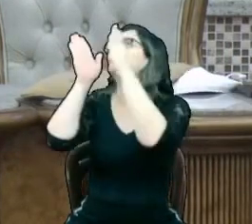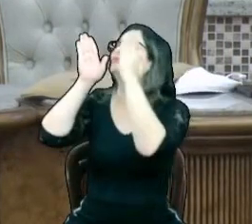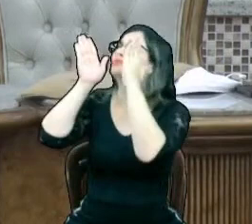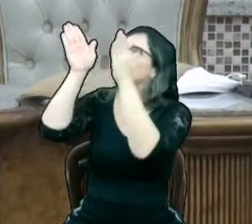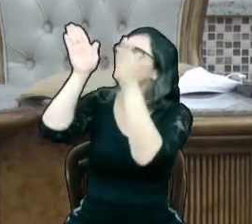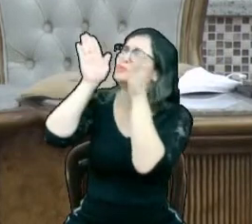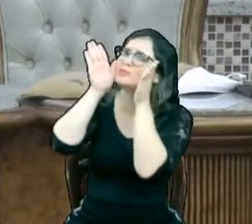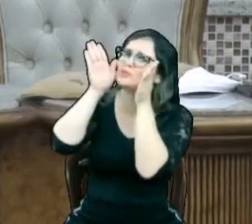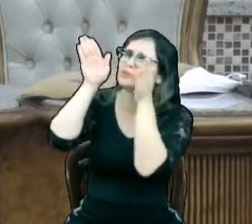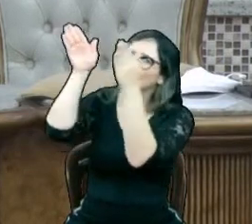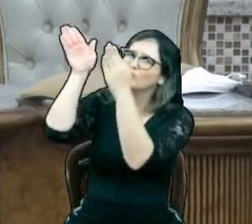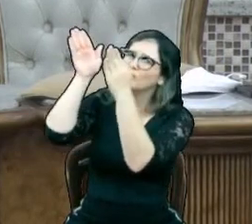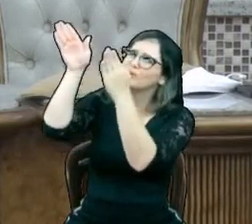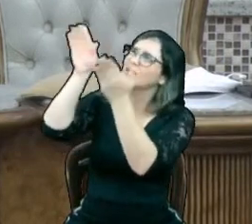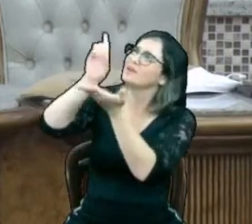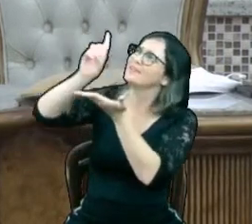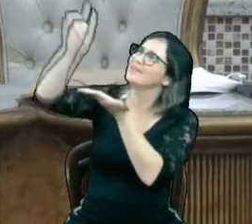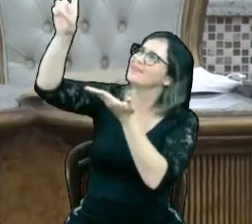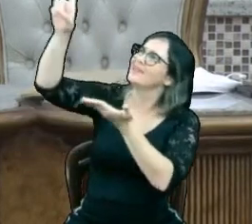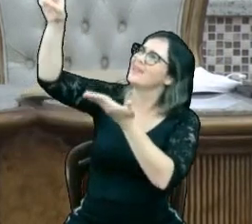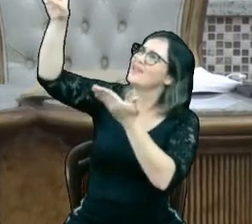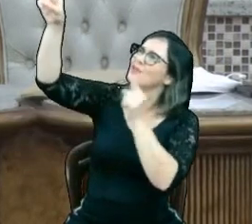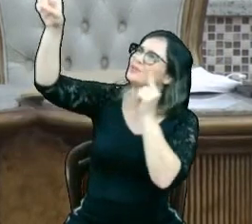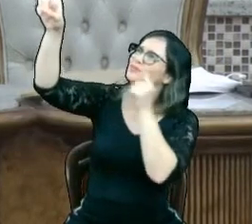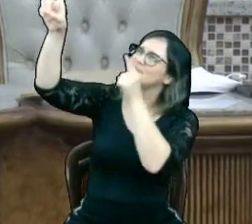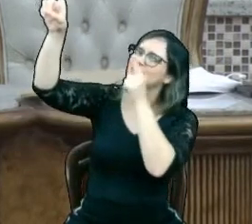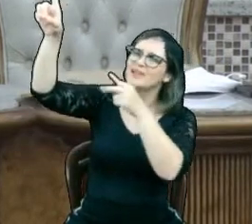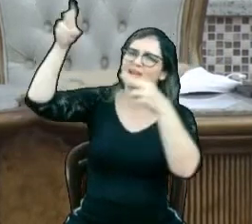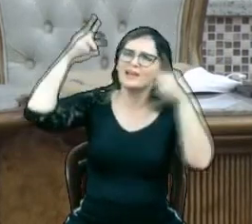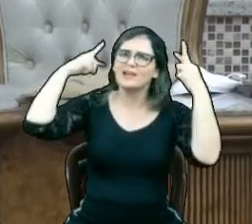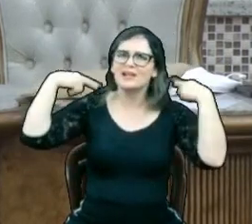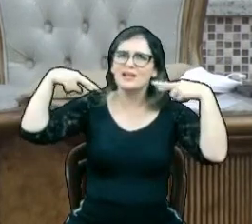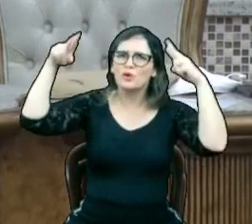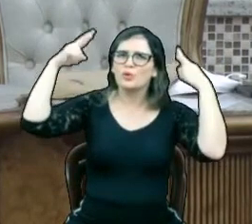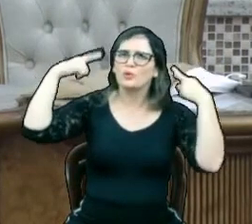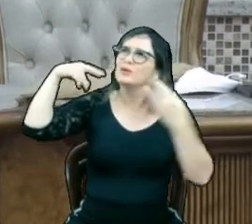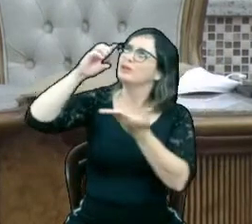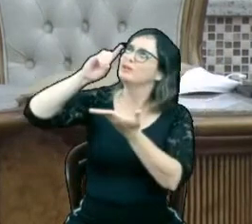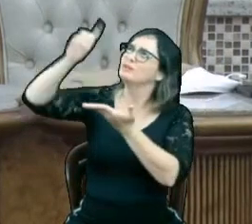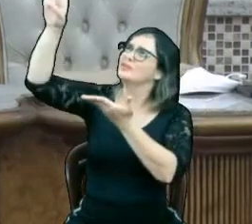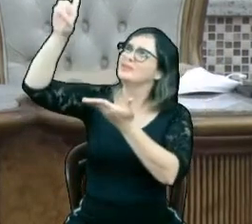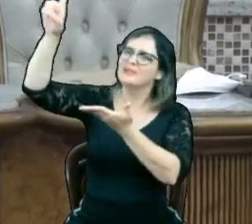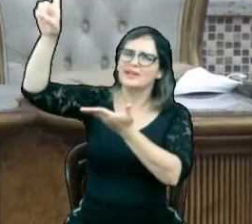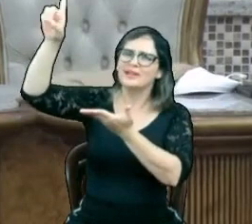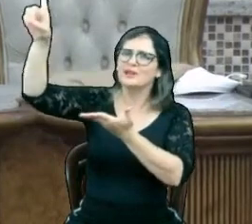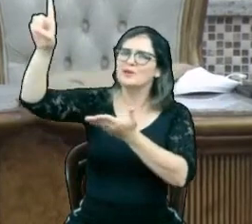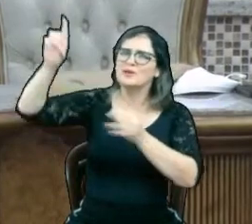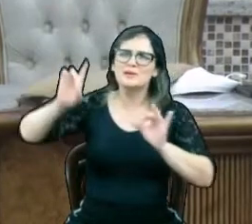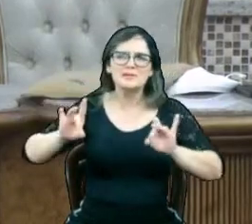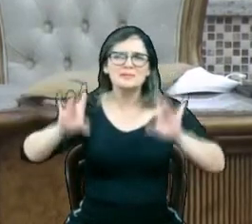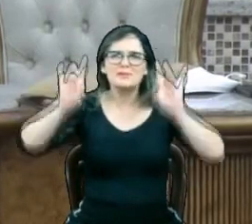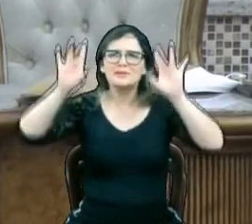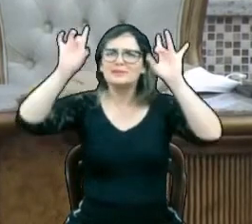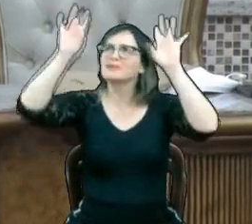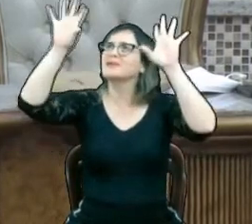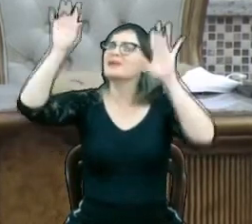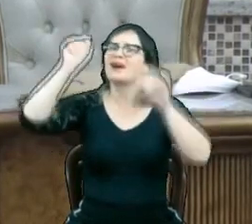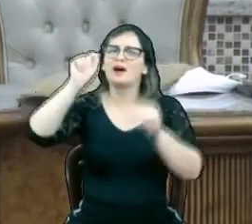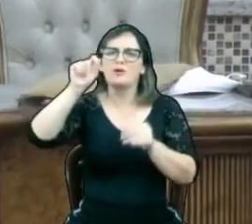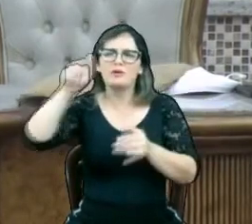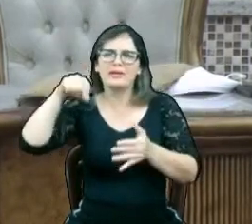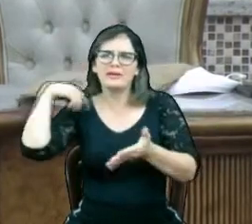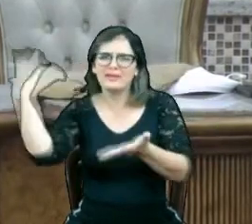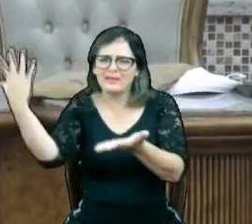glória glória glória pra sempre ao Cordeiro de Deus ao Cordeiro imaculado que tira o pecado do